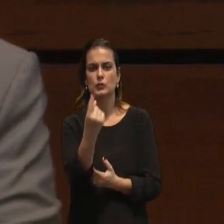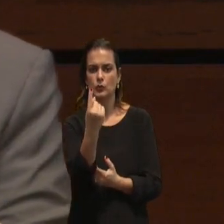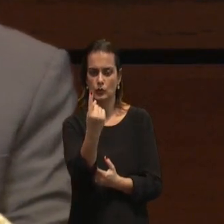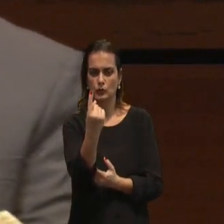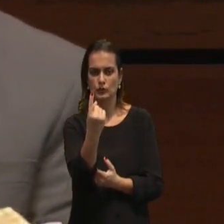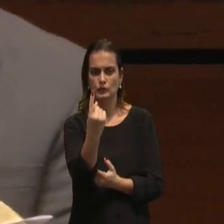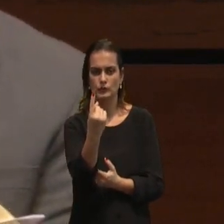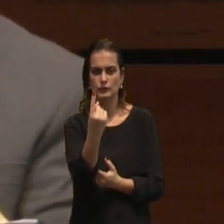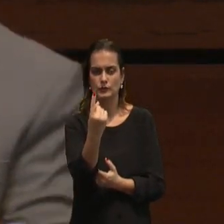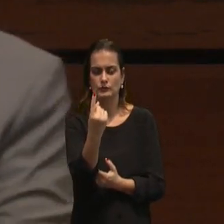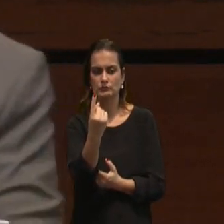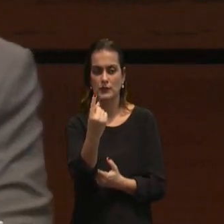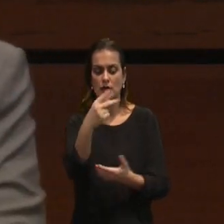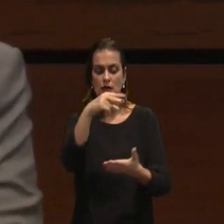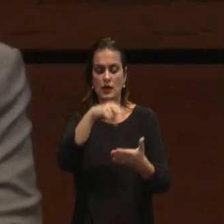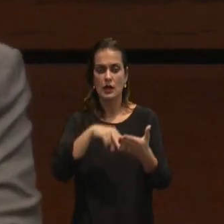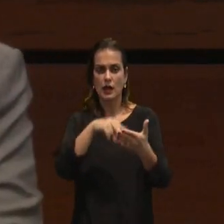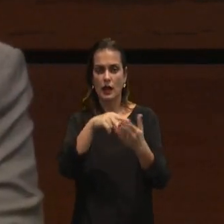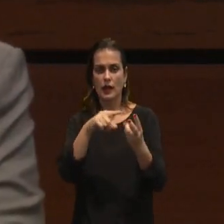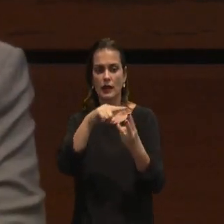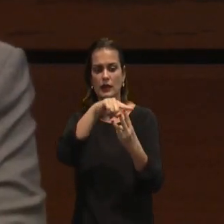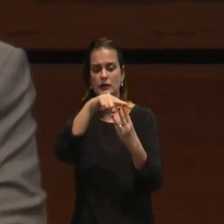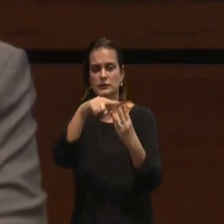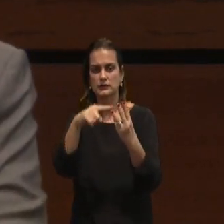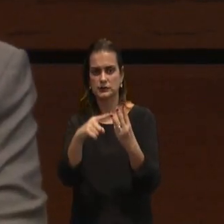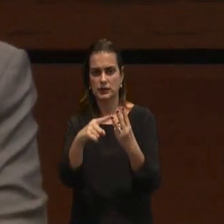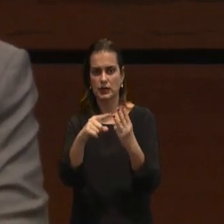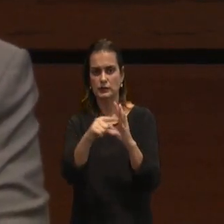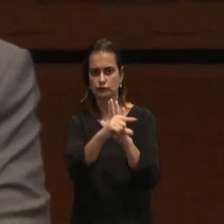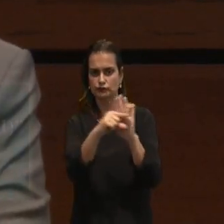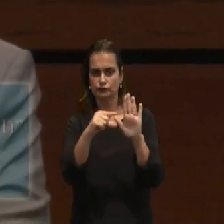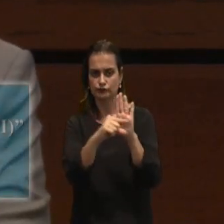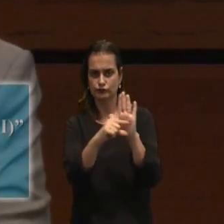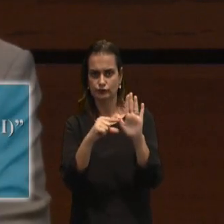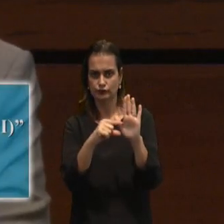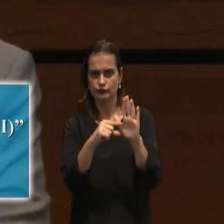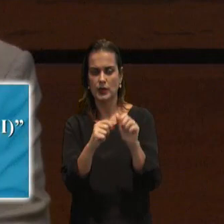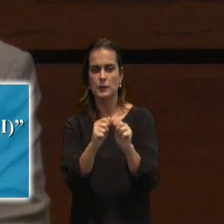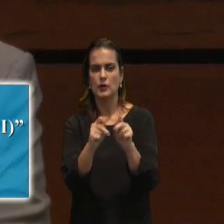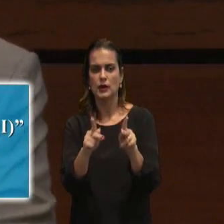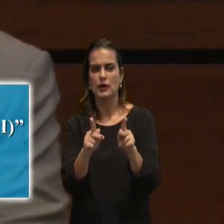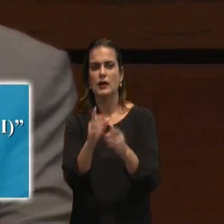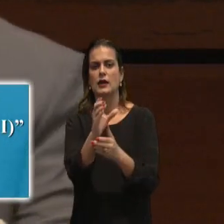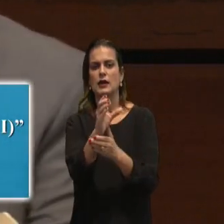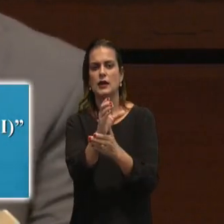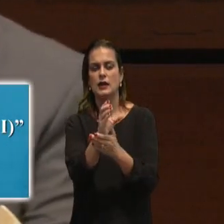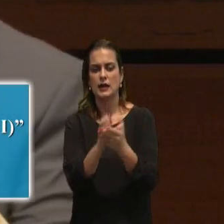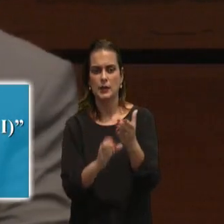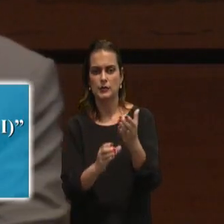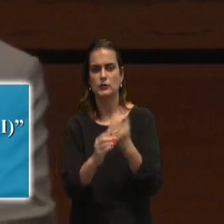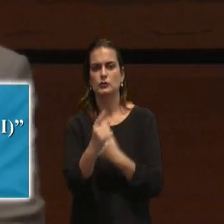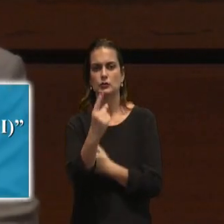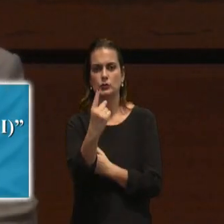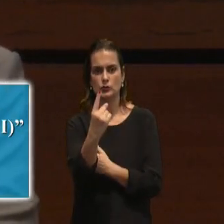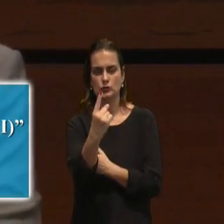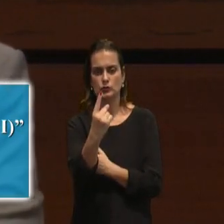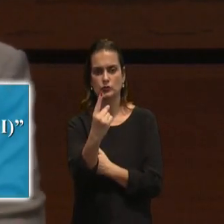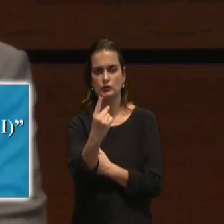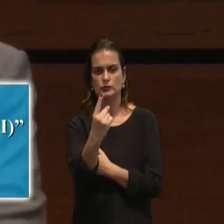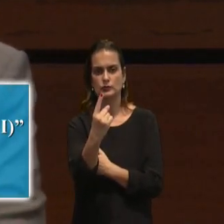1. Eu quero fazer a leitura dos 3 primeiros versos. Apocalipse de João, no capítulo de número